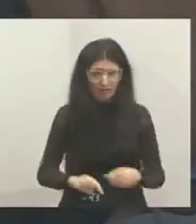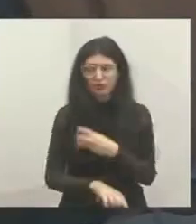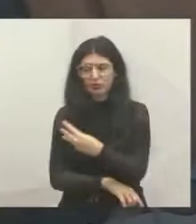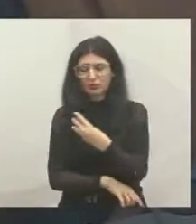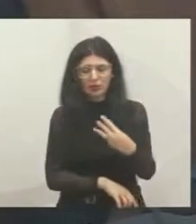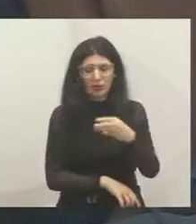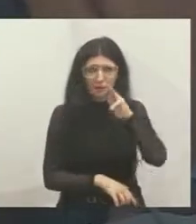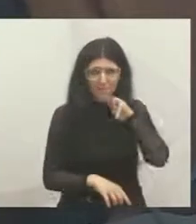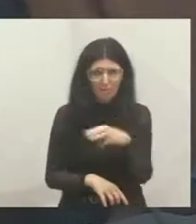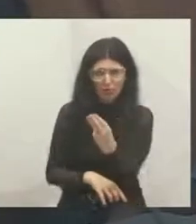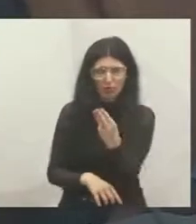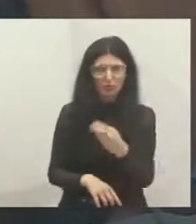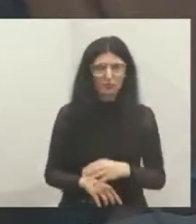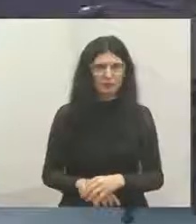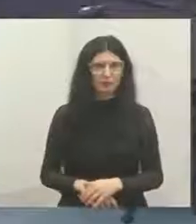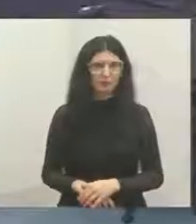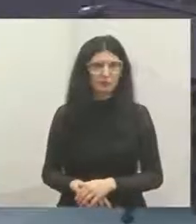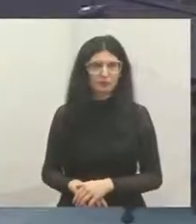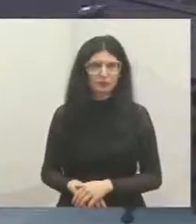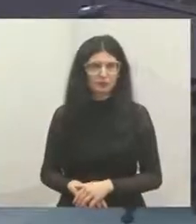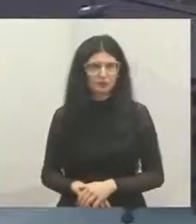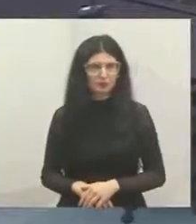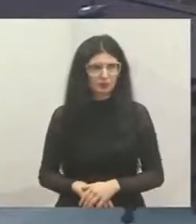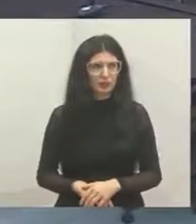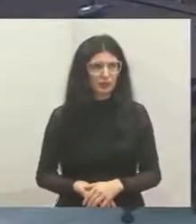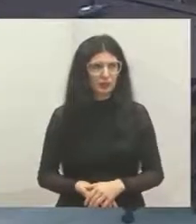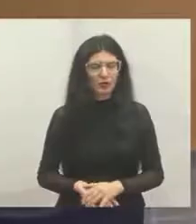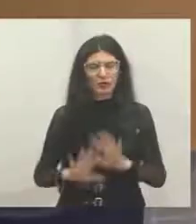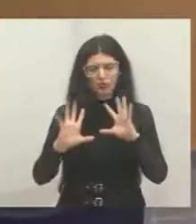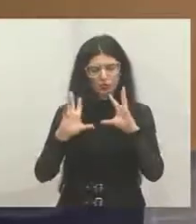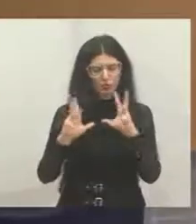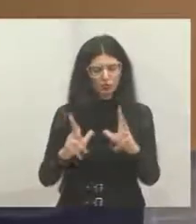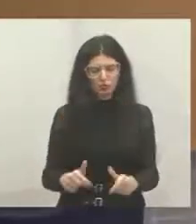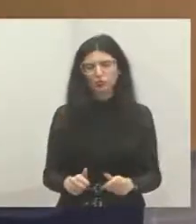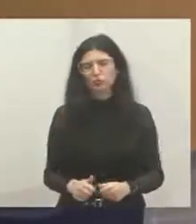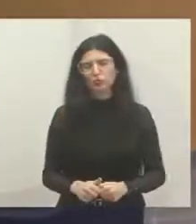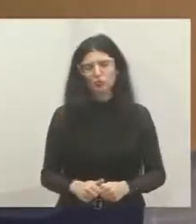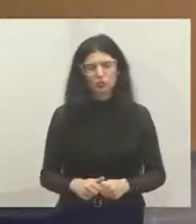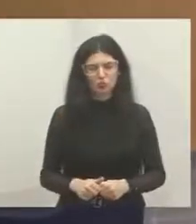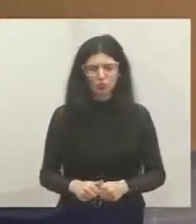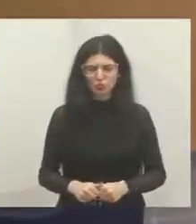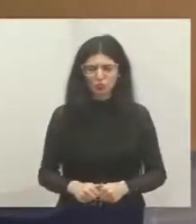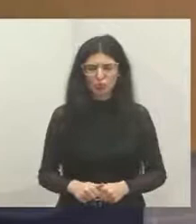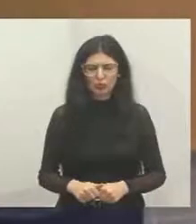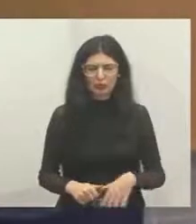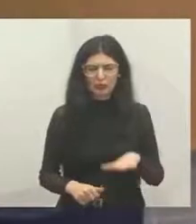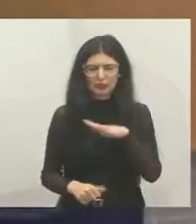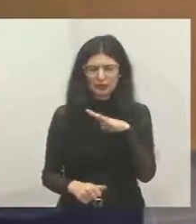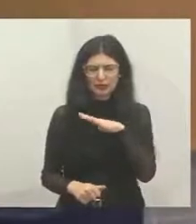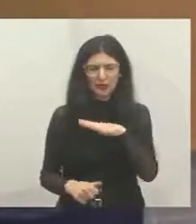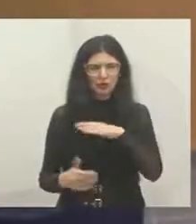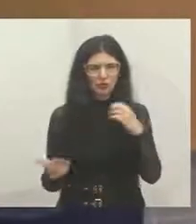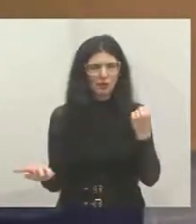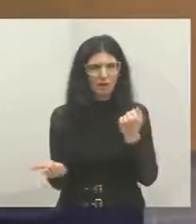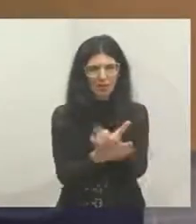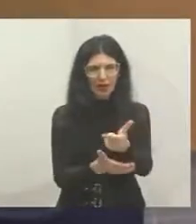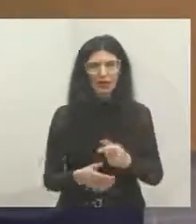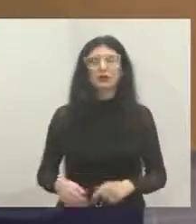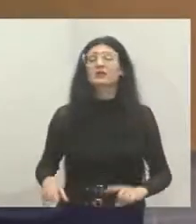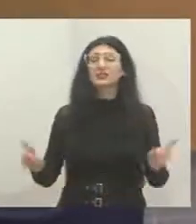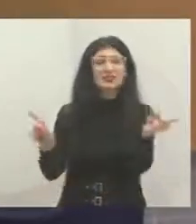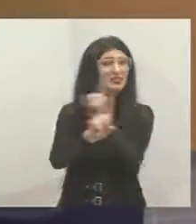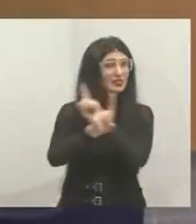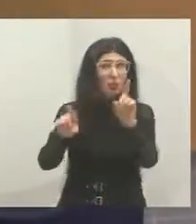33 milhões. Está vendo? Isso. É aqui que enquadra todas as receitas do município. Tem que ficar claro, porque senão pensa que é só da prefeitura.